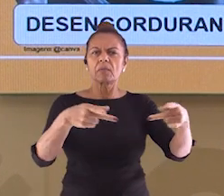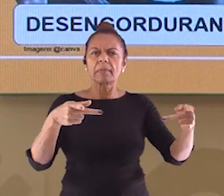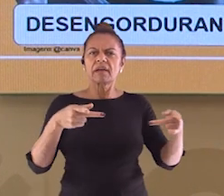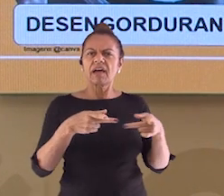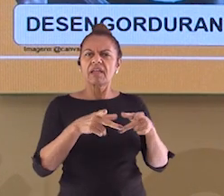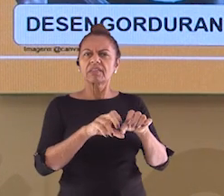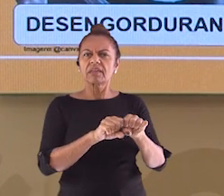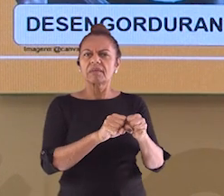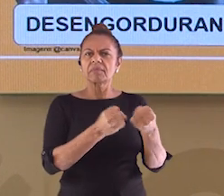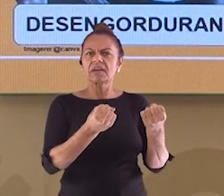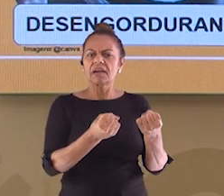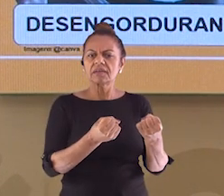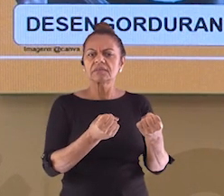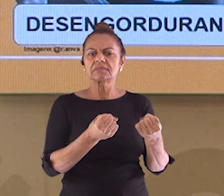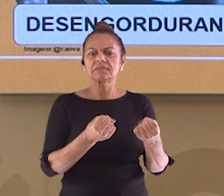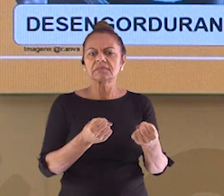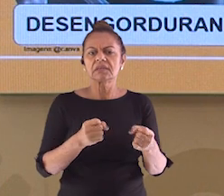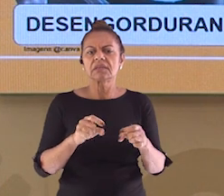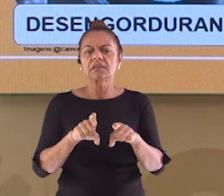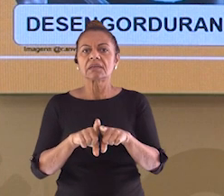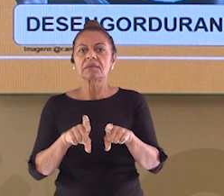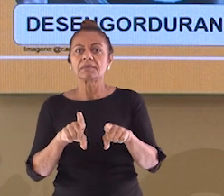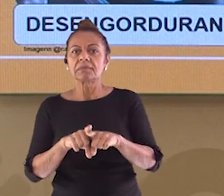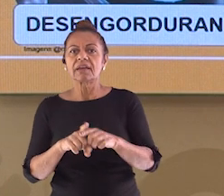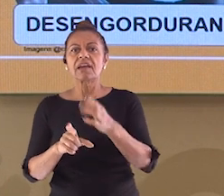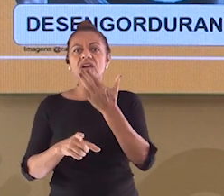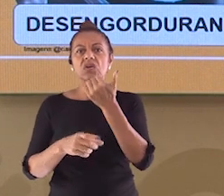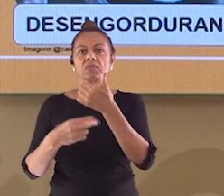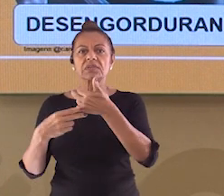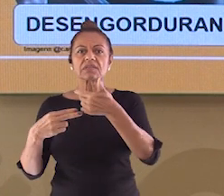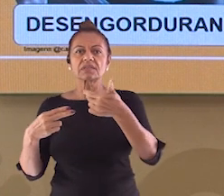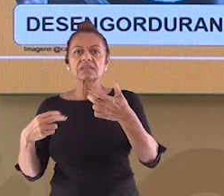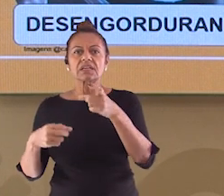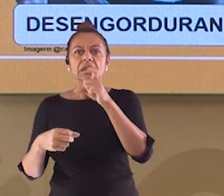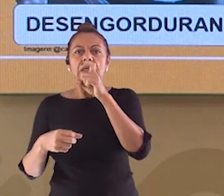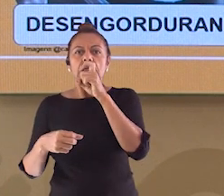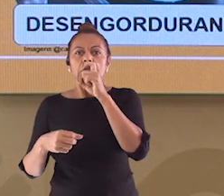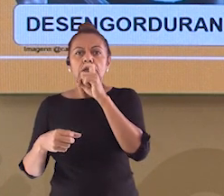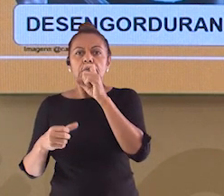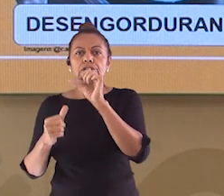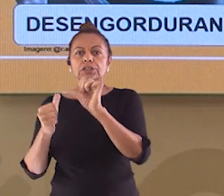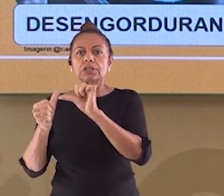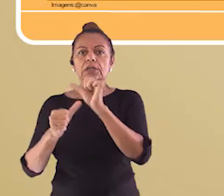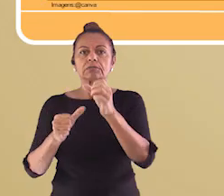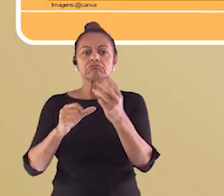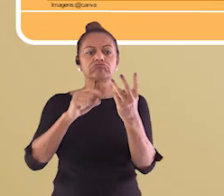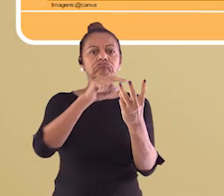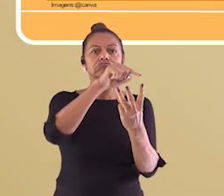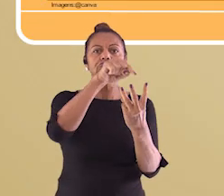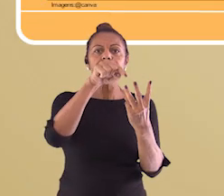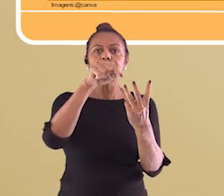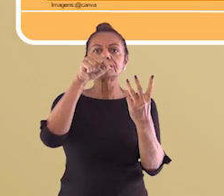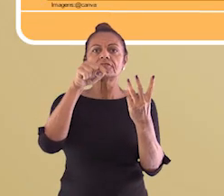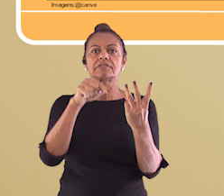que será que são esses fenômenos? Eu vou te dar 15 segundos.